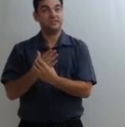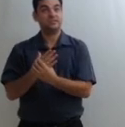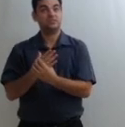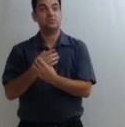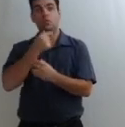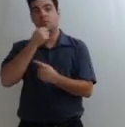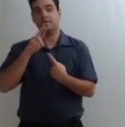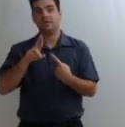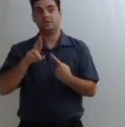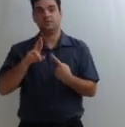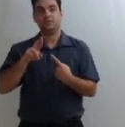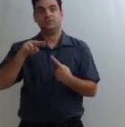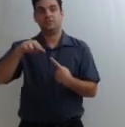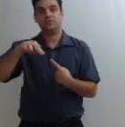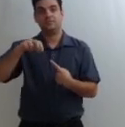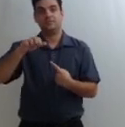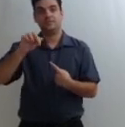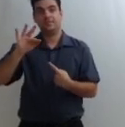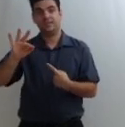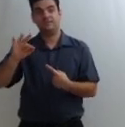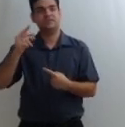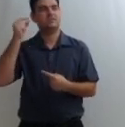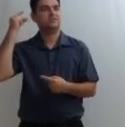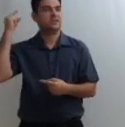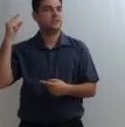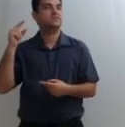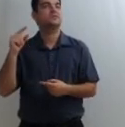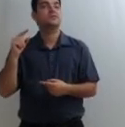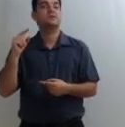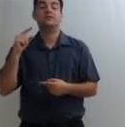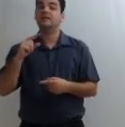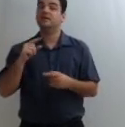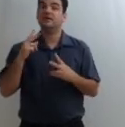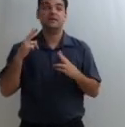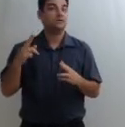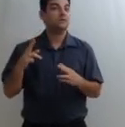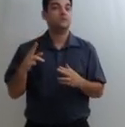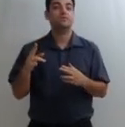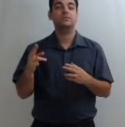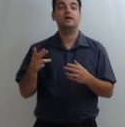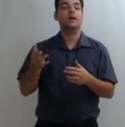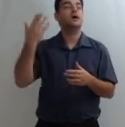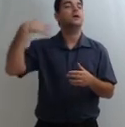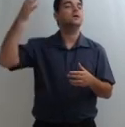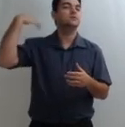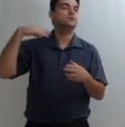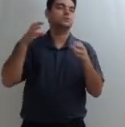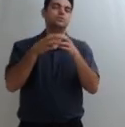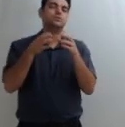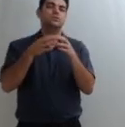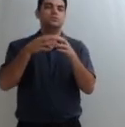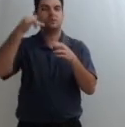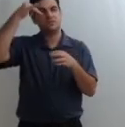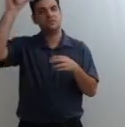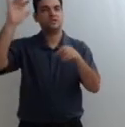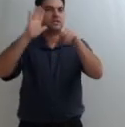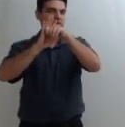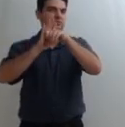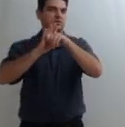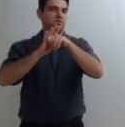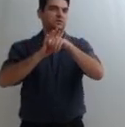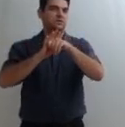sentido, né? E é um precedente que foi posterior à entrada em vigor do pacote anticrime,